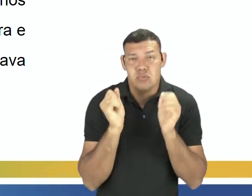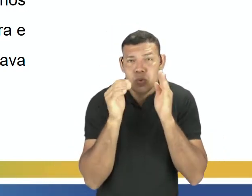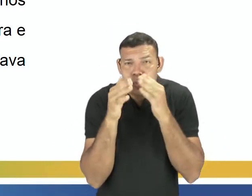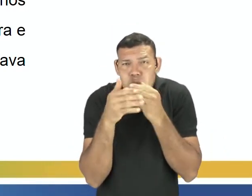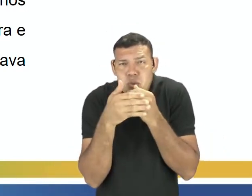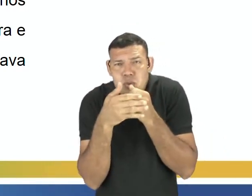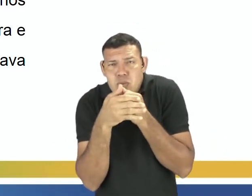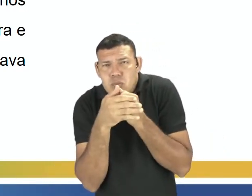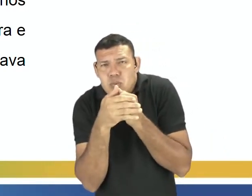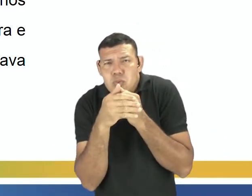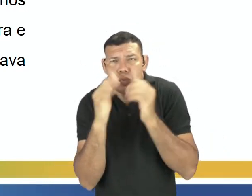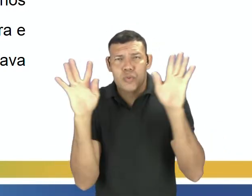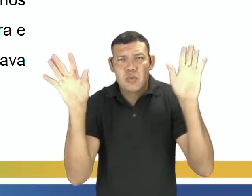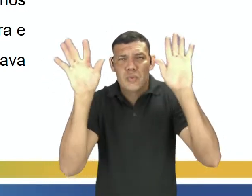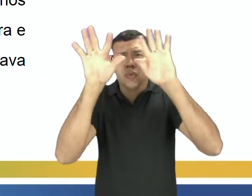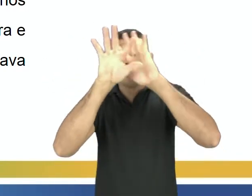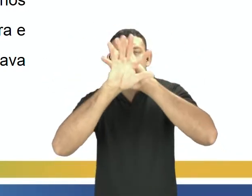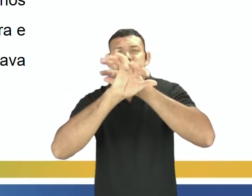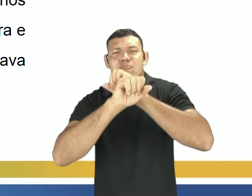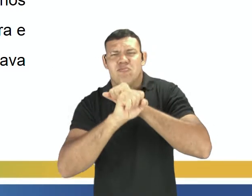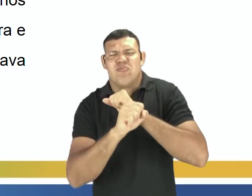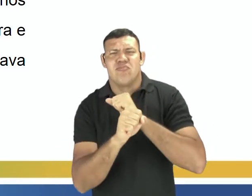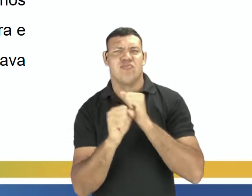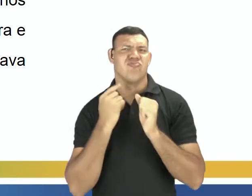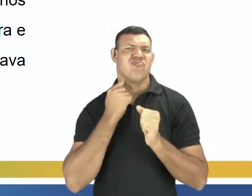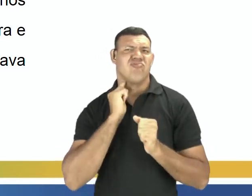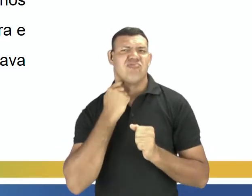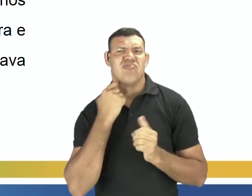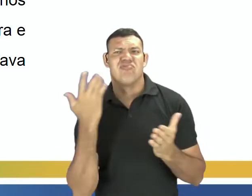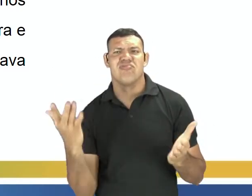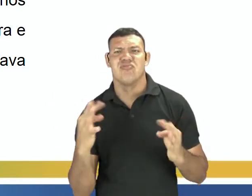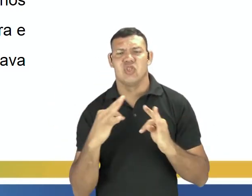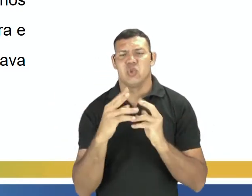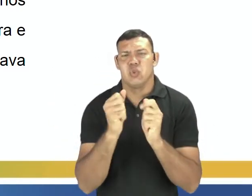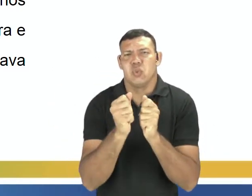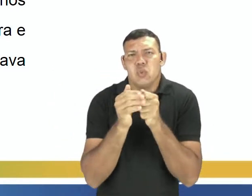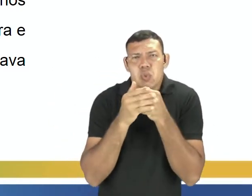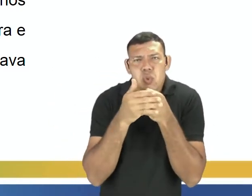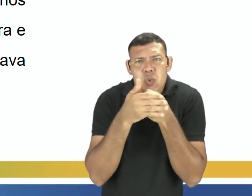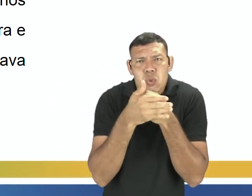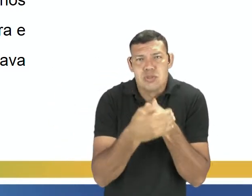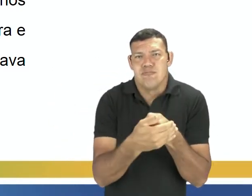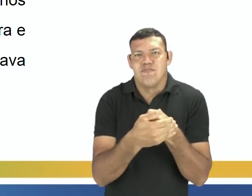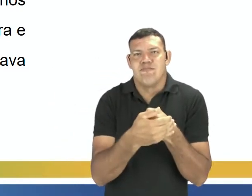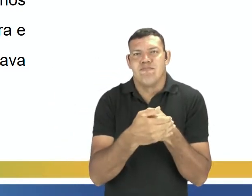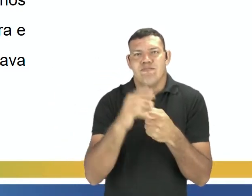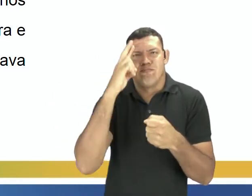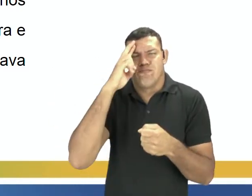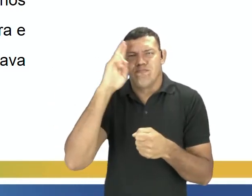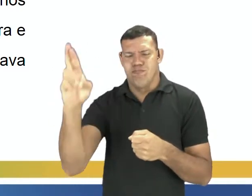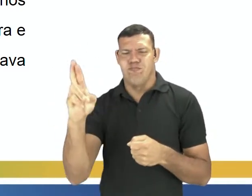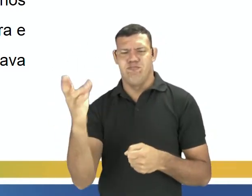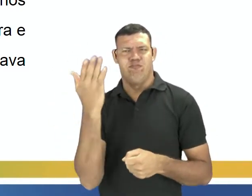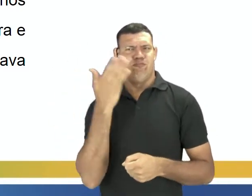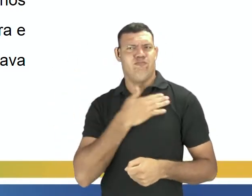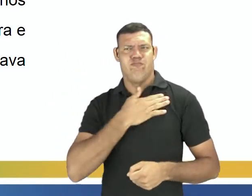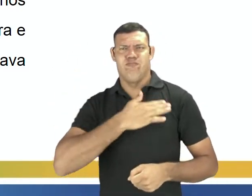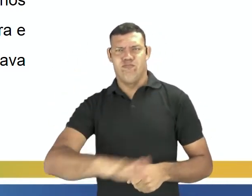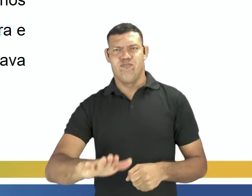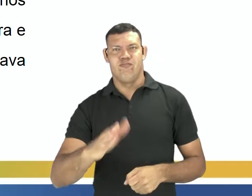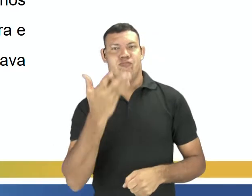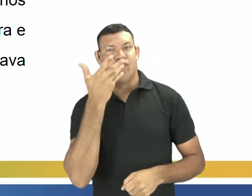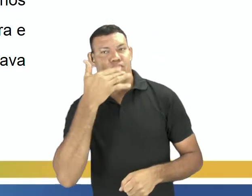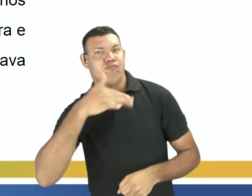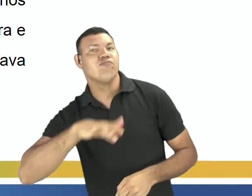da cozinha. Sobre velha esteira e trapos imundos, sempre escondida que a patroa não gostava de crianças. Acompanha